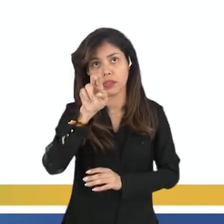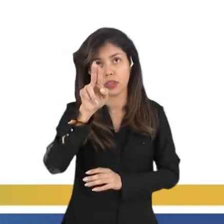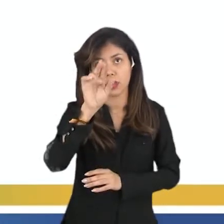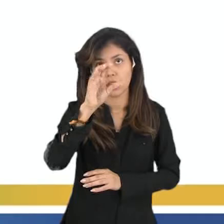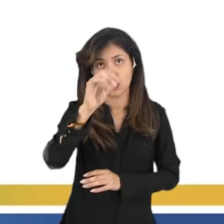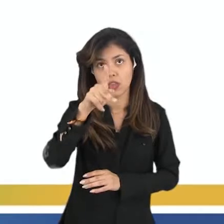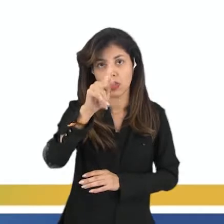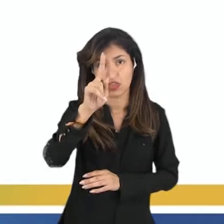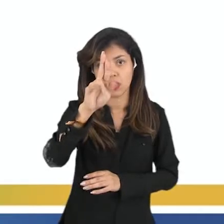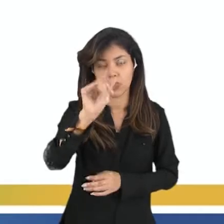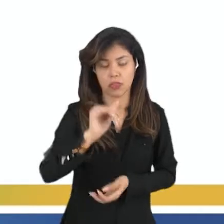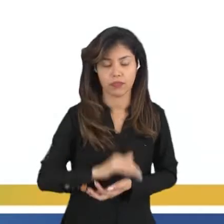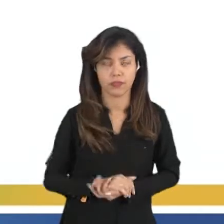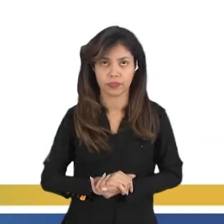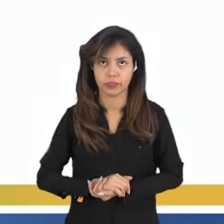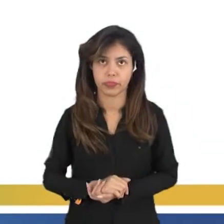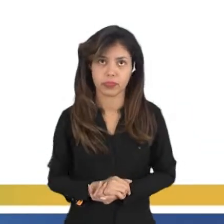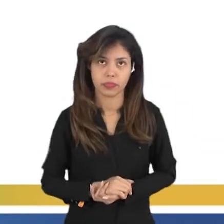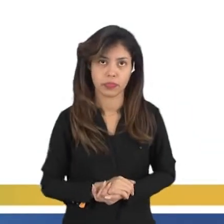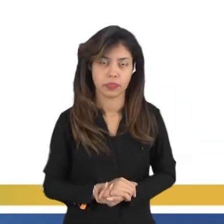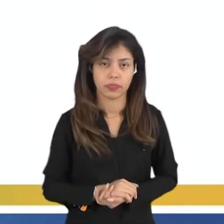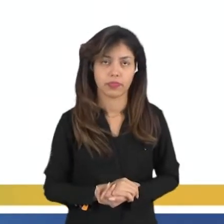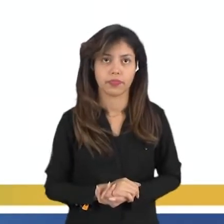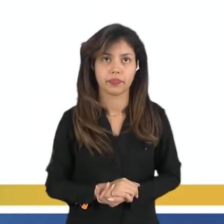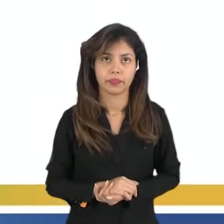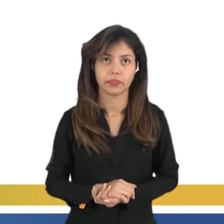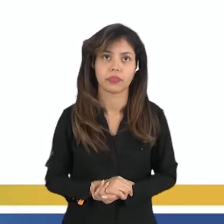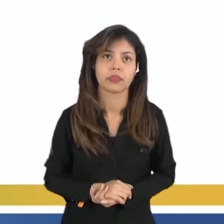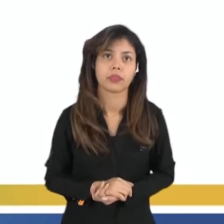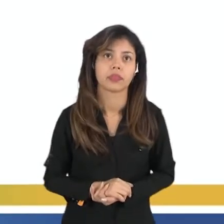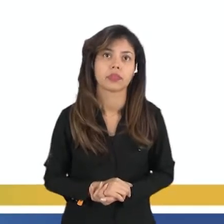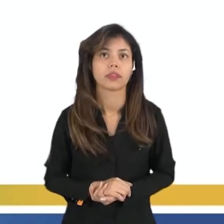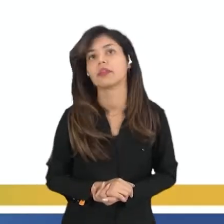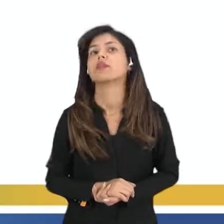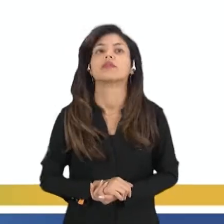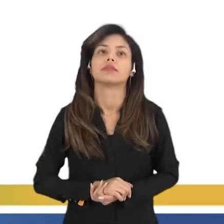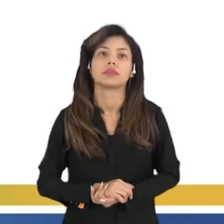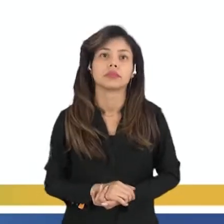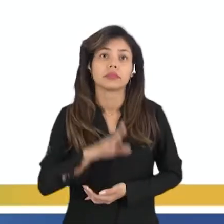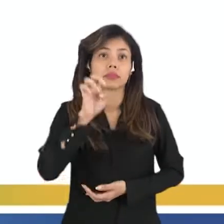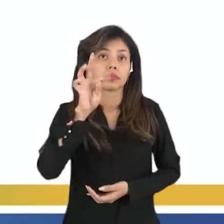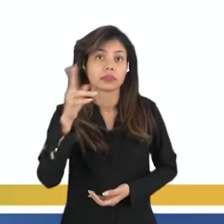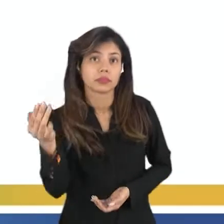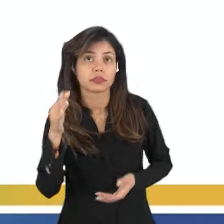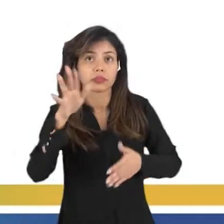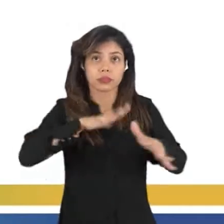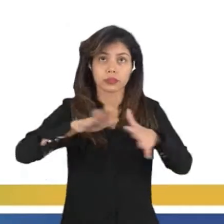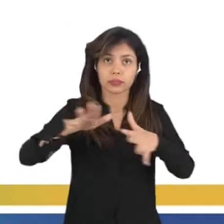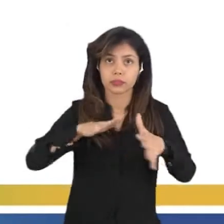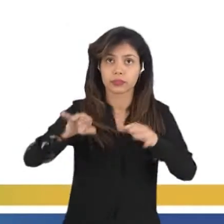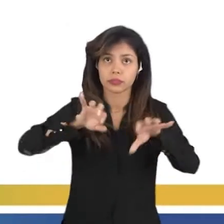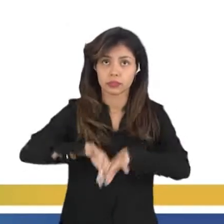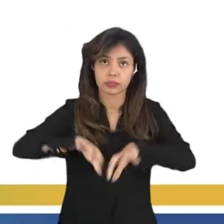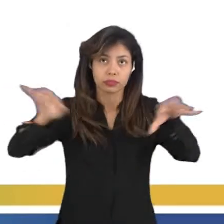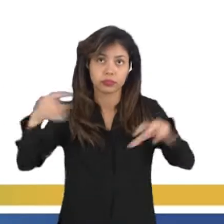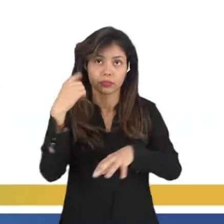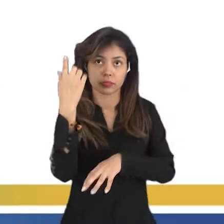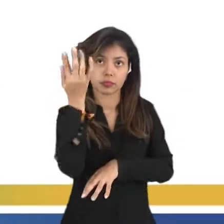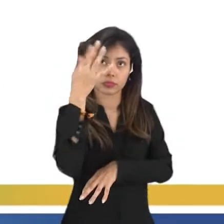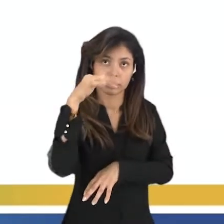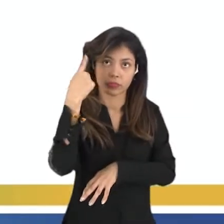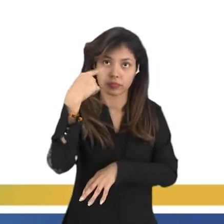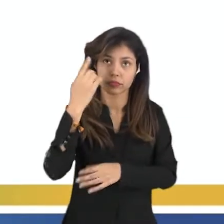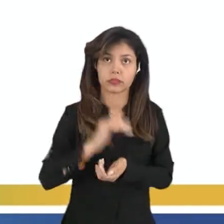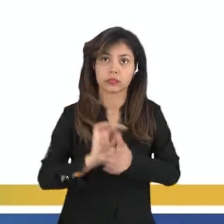espanhol e na língua do próprio ETA, Euskera. O ETA integra o movimento separatista da